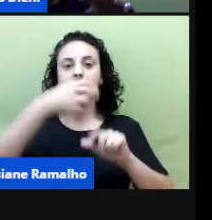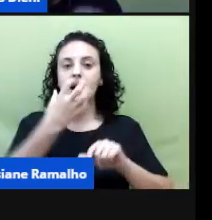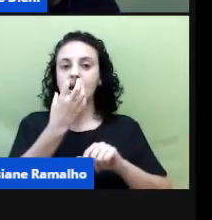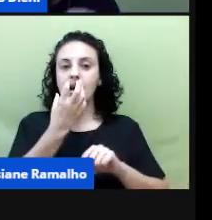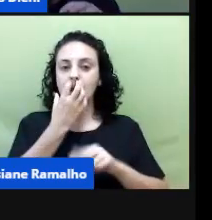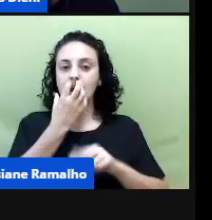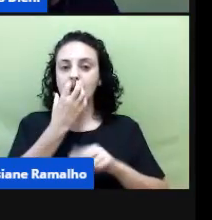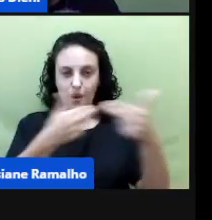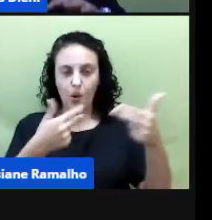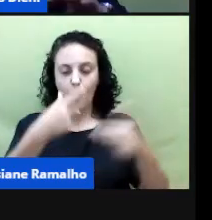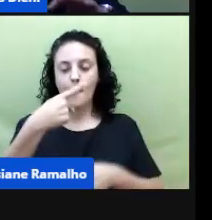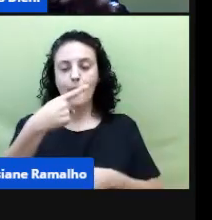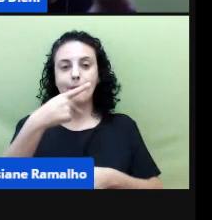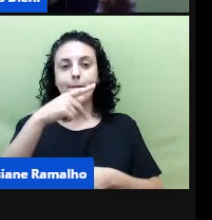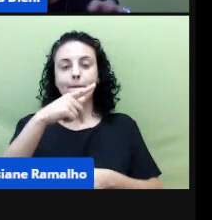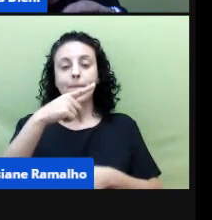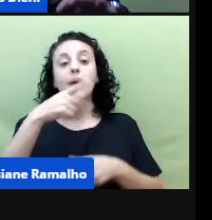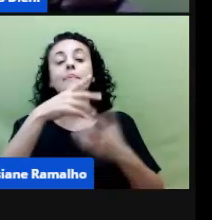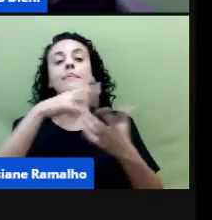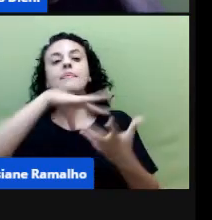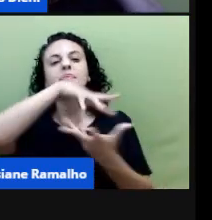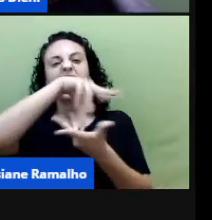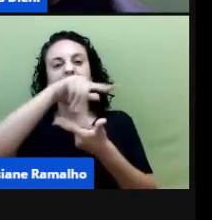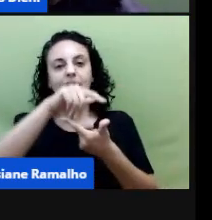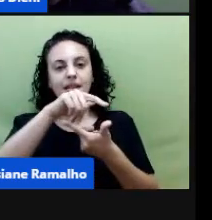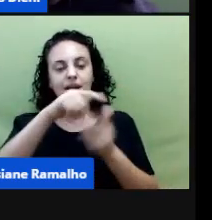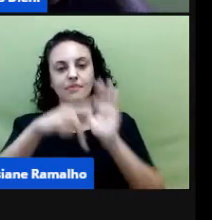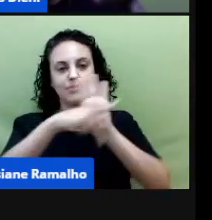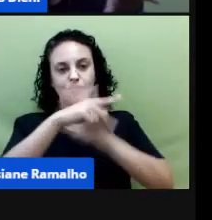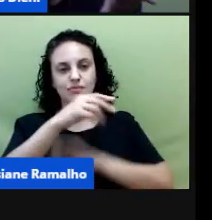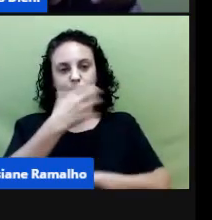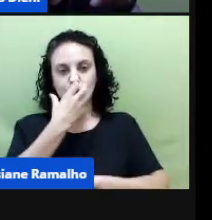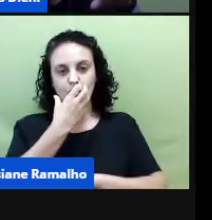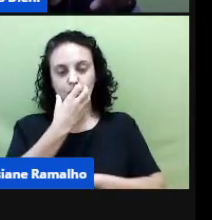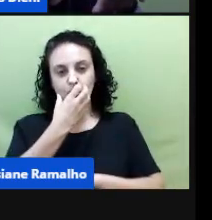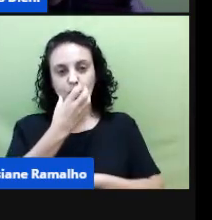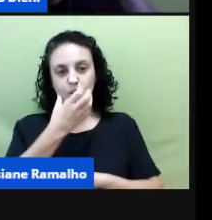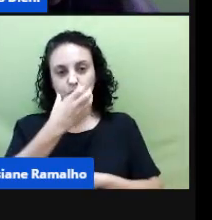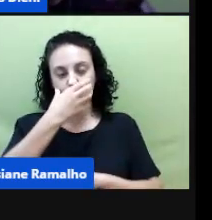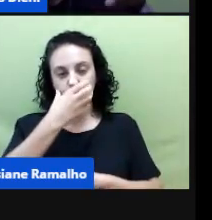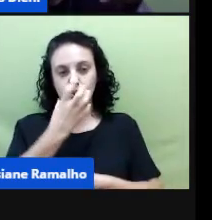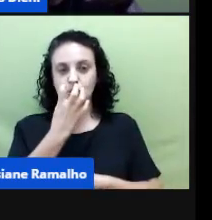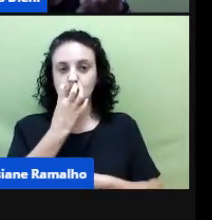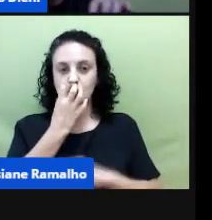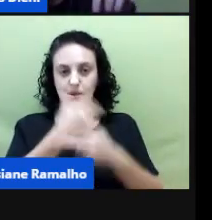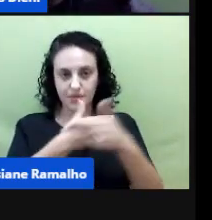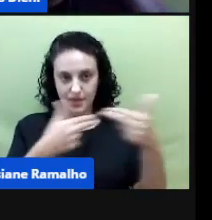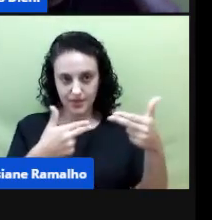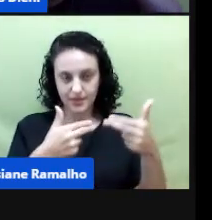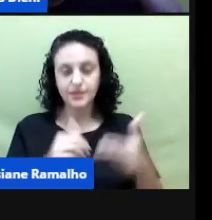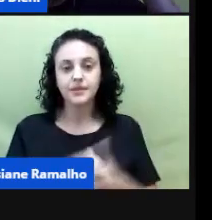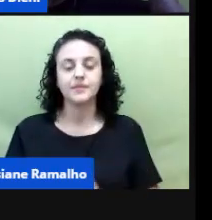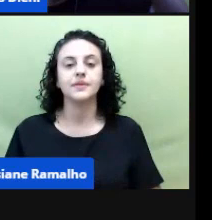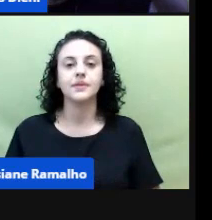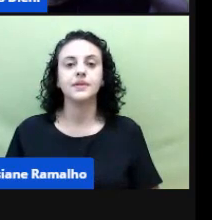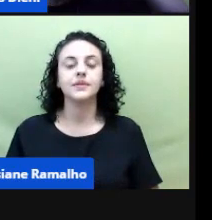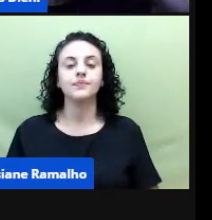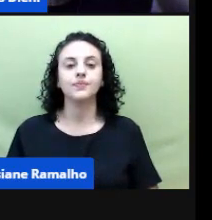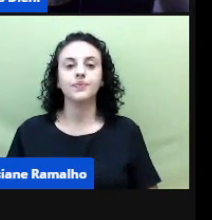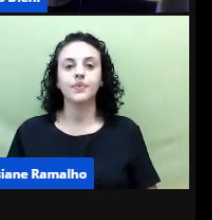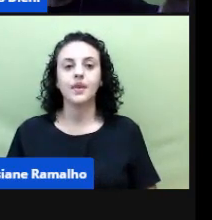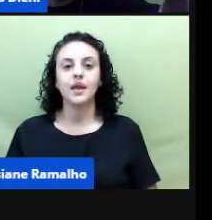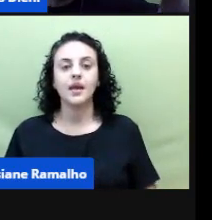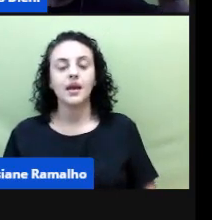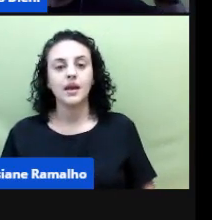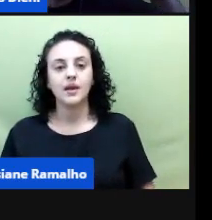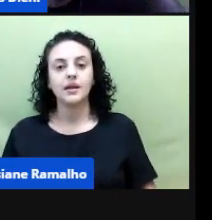e imagens de aranhas. Ali não tem espaço. A pessoa sabe do que está falando, não tem espaço para questionamento, não tem espaço